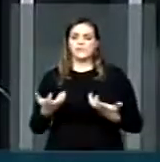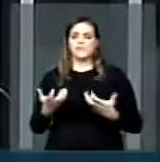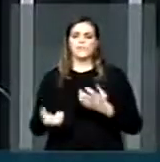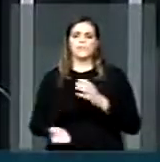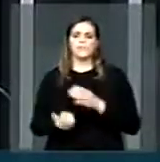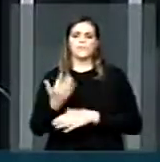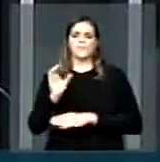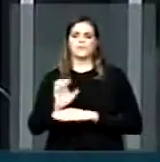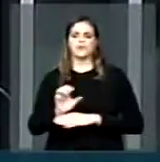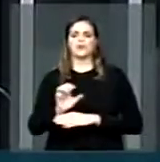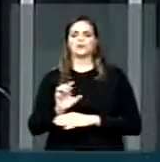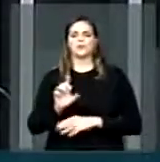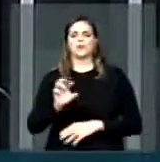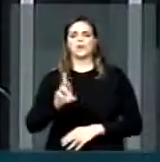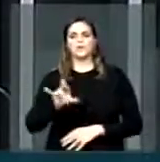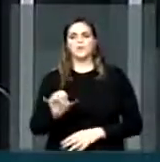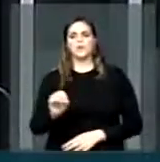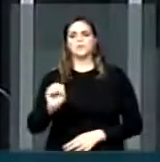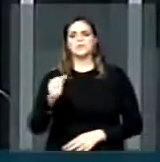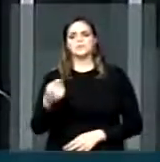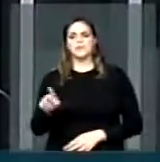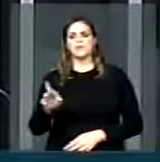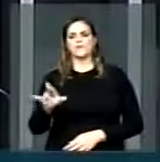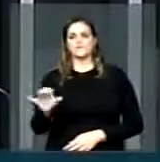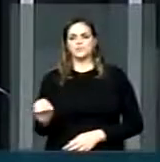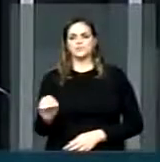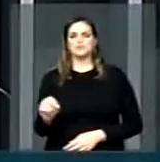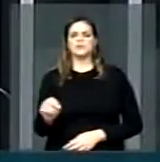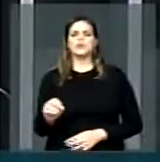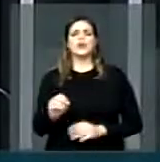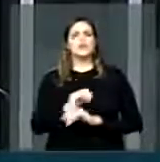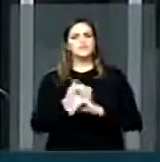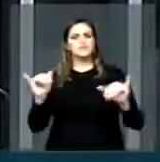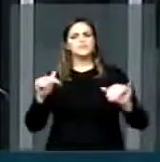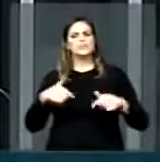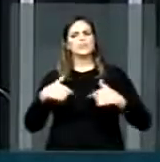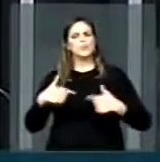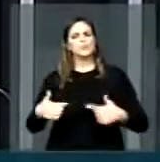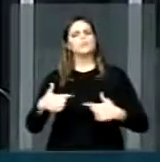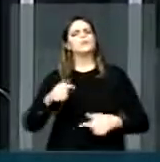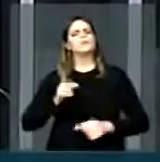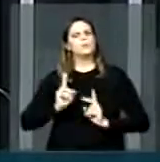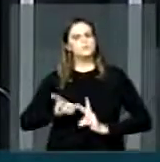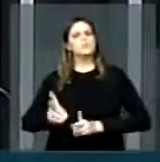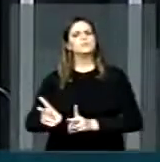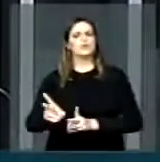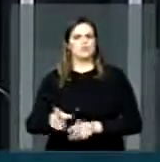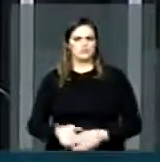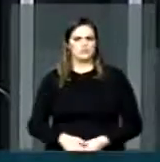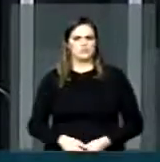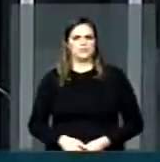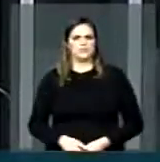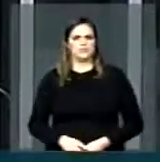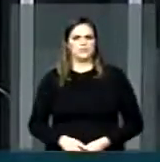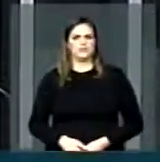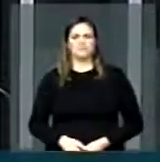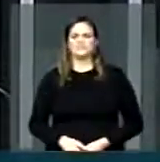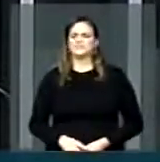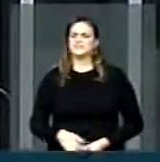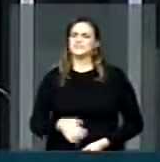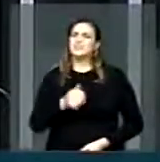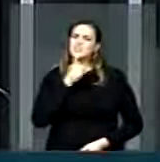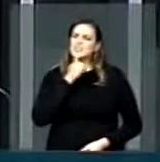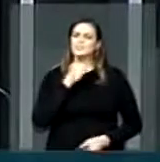por diante. Eu quero dizer que a luta vai continuar, em que pese o presidente Lula ter